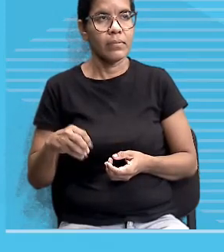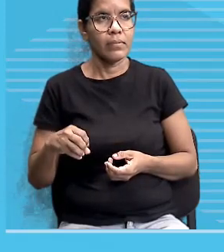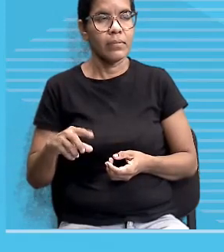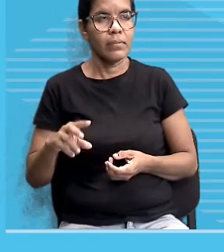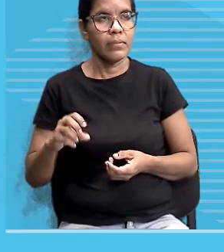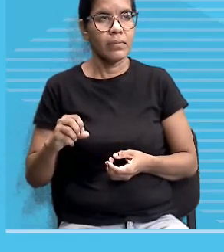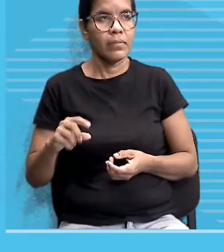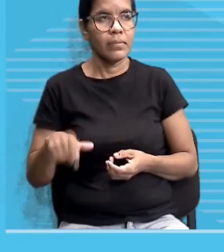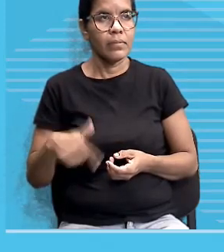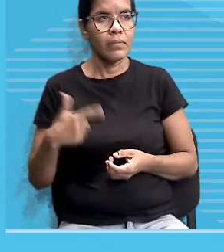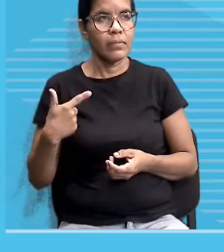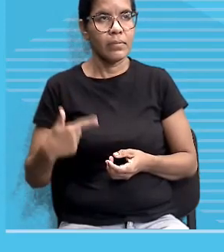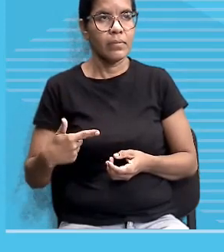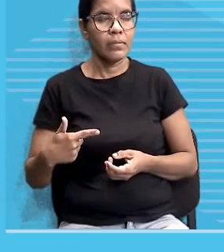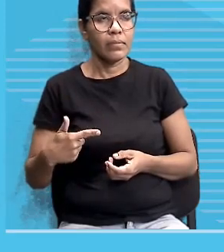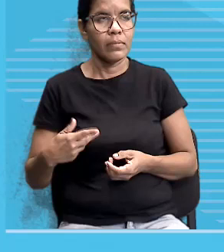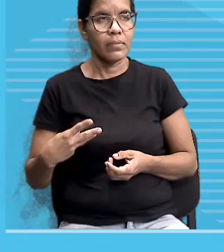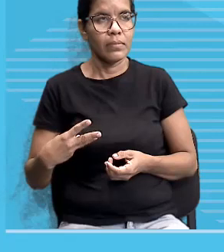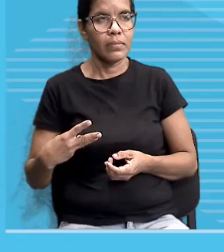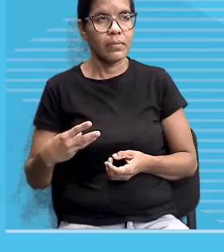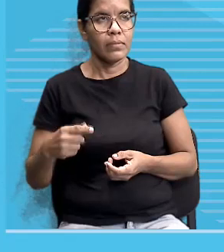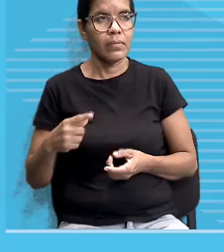0,3 x